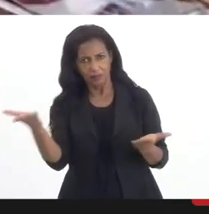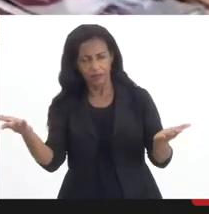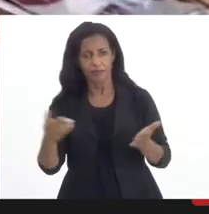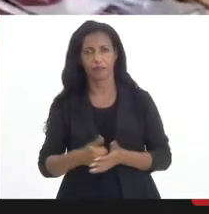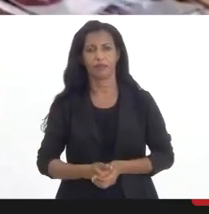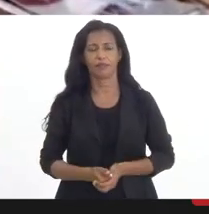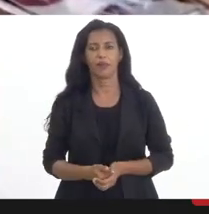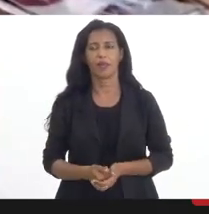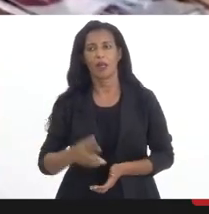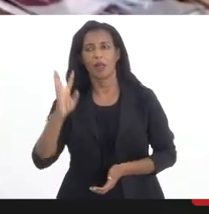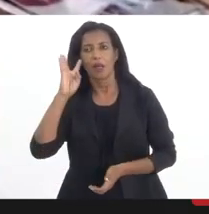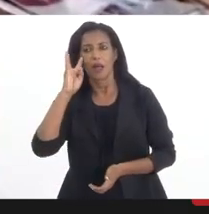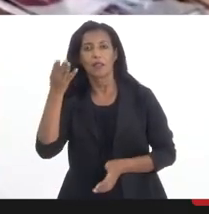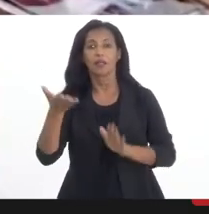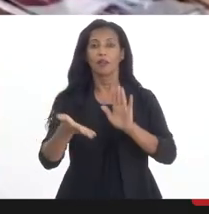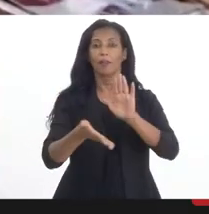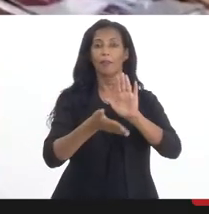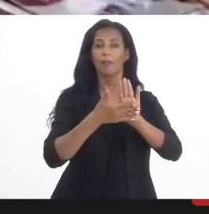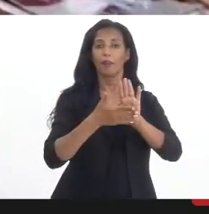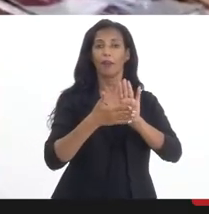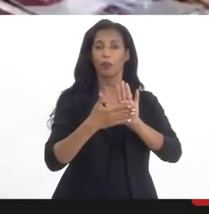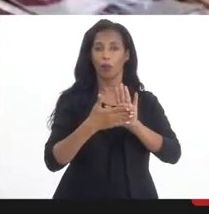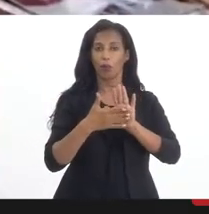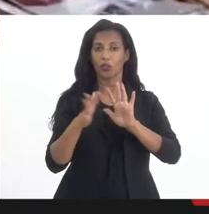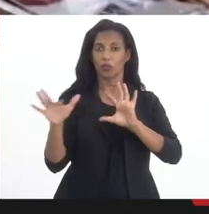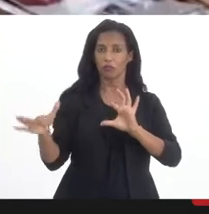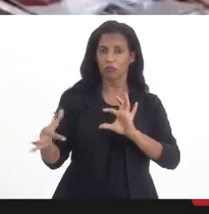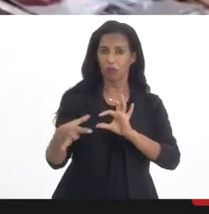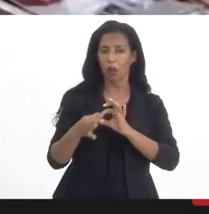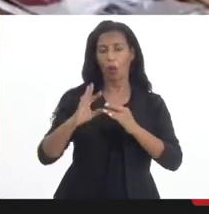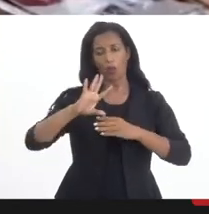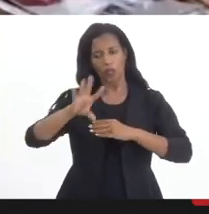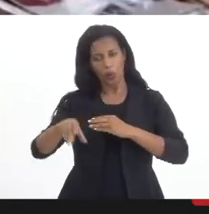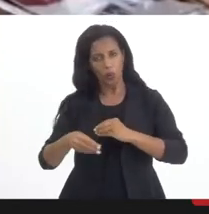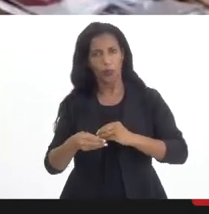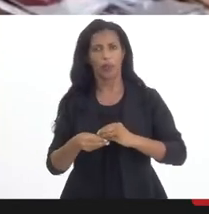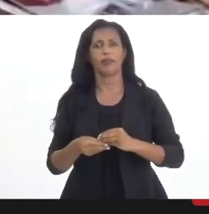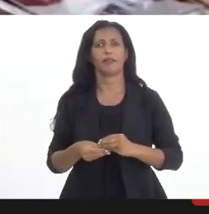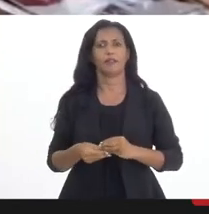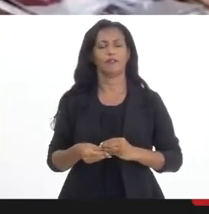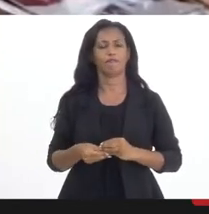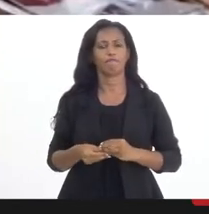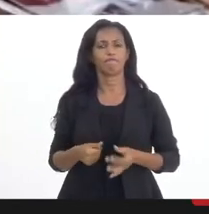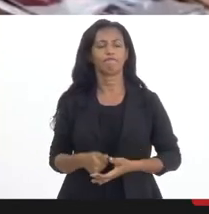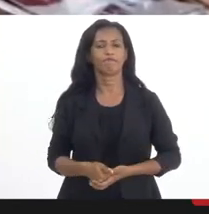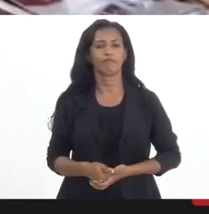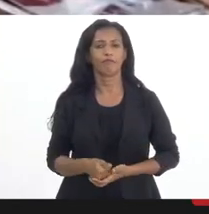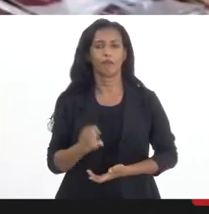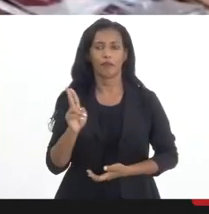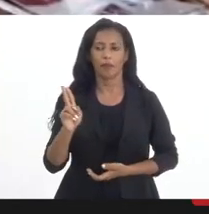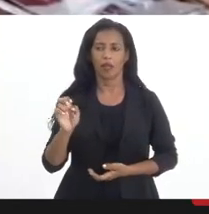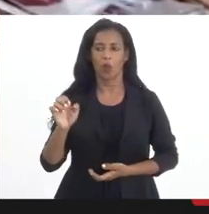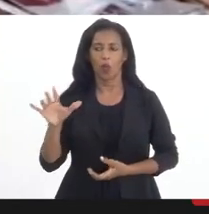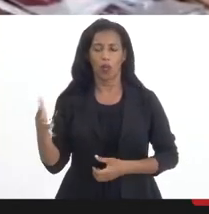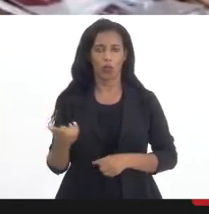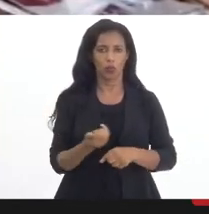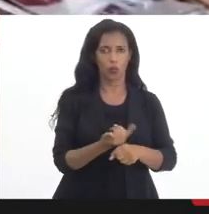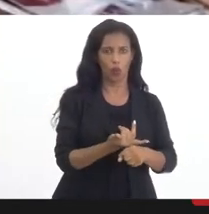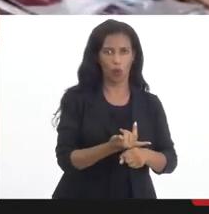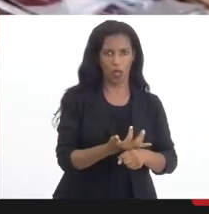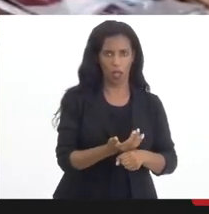a decisão ou a proposta da fusão ou da incorporação da UESO à